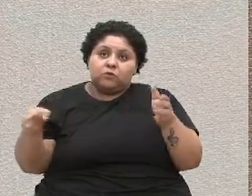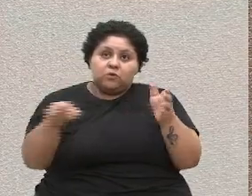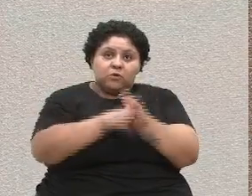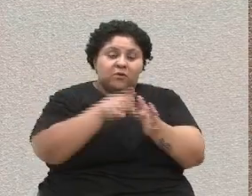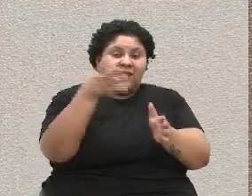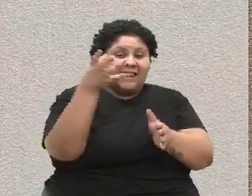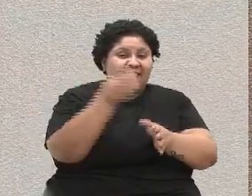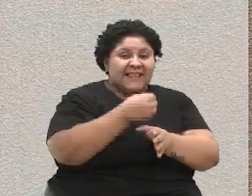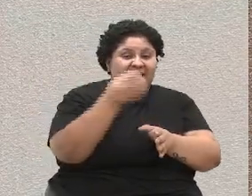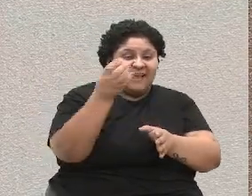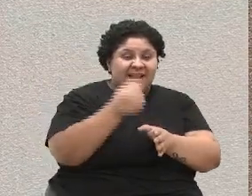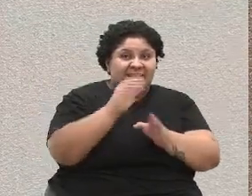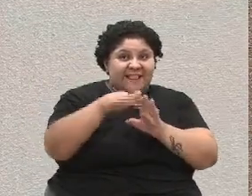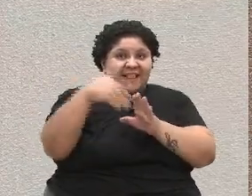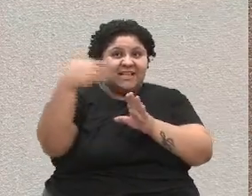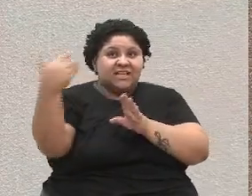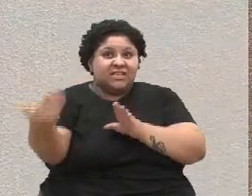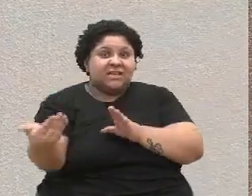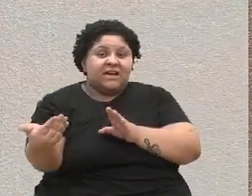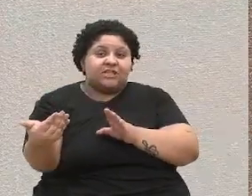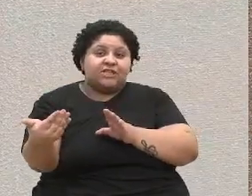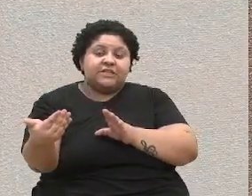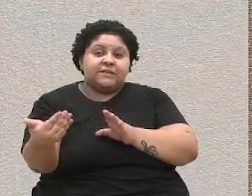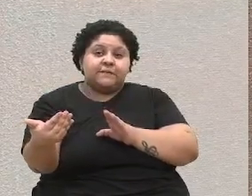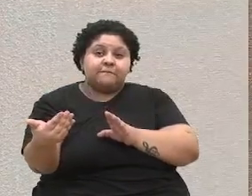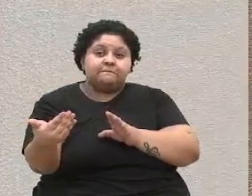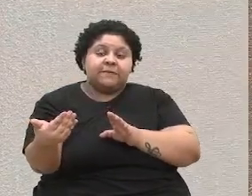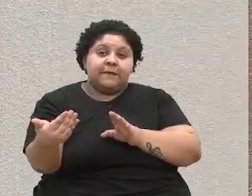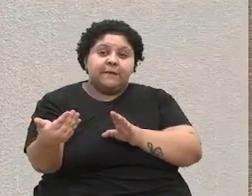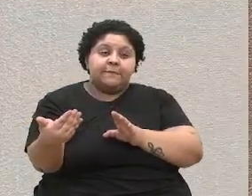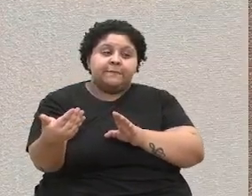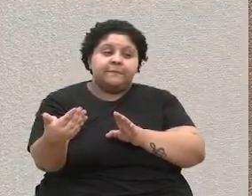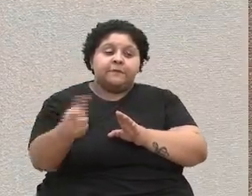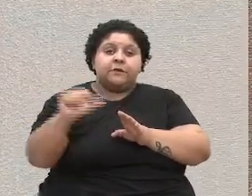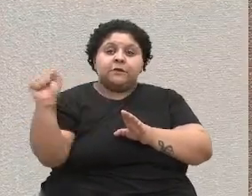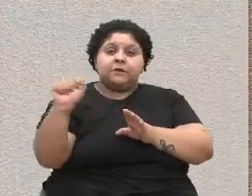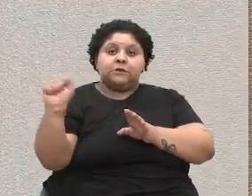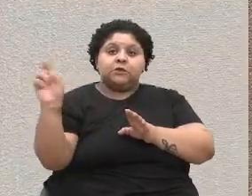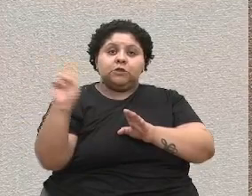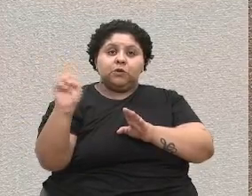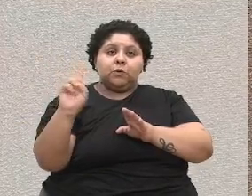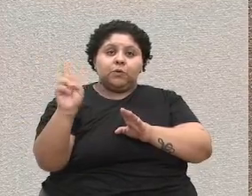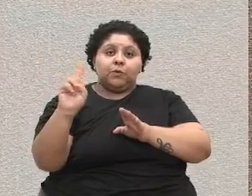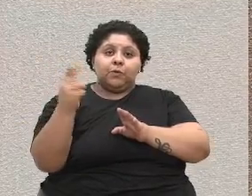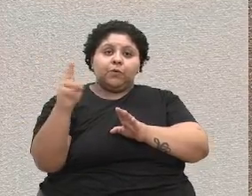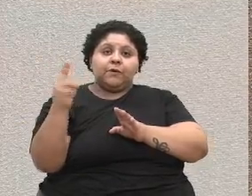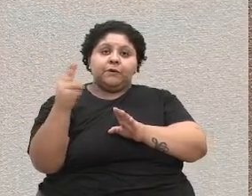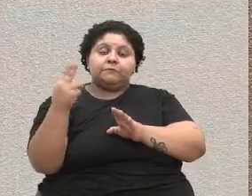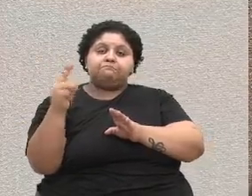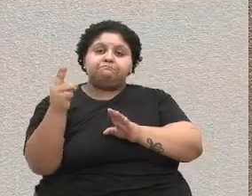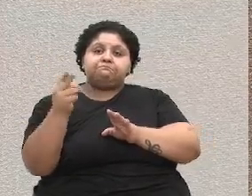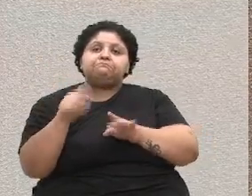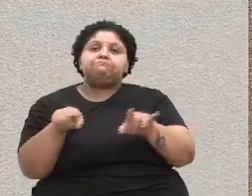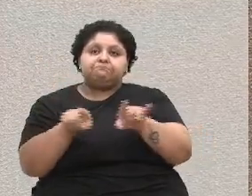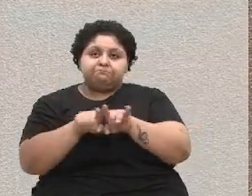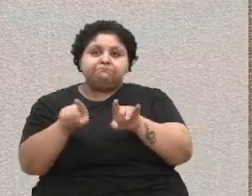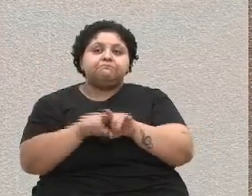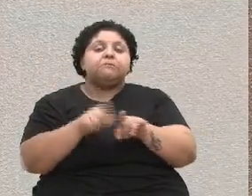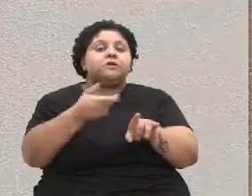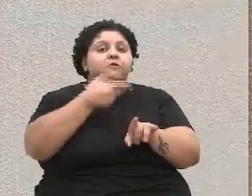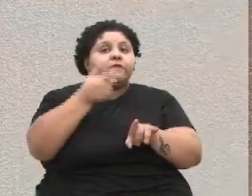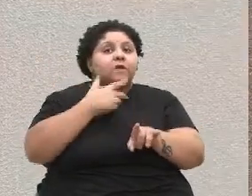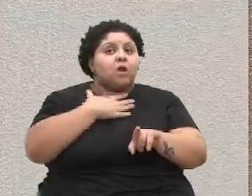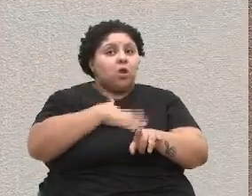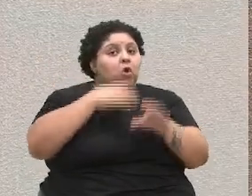subsidiado, leite da Argentina e do Uruguai. E ele decretou, de forma muito correta, que